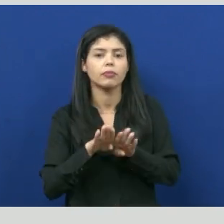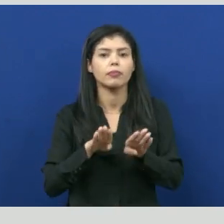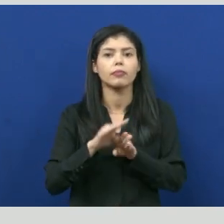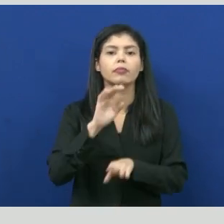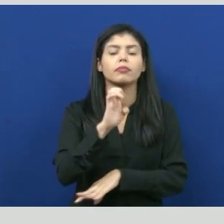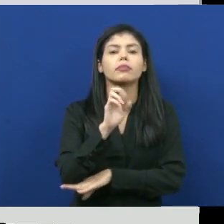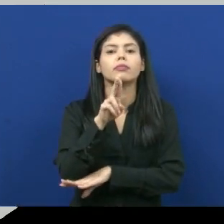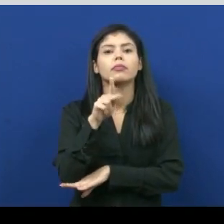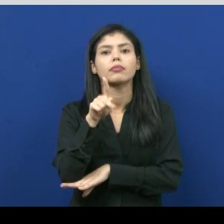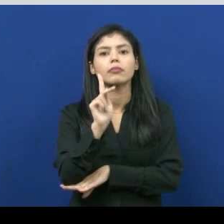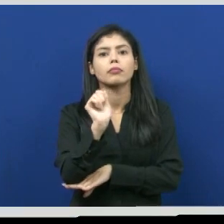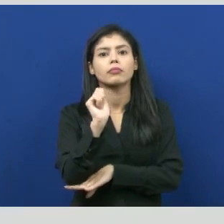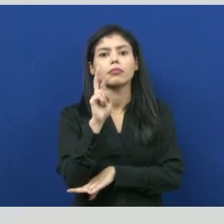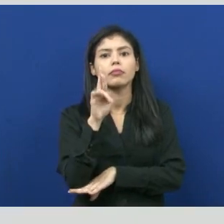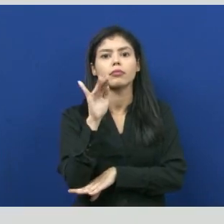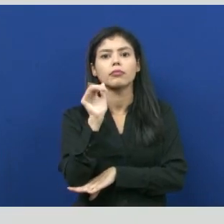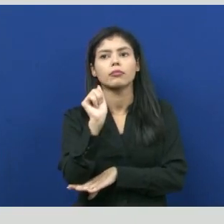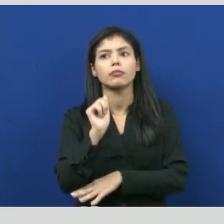eucárias.